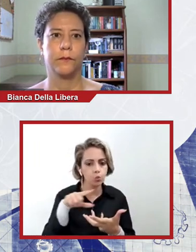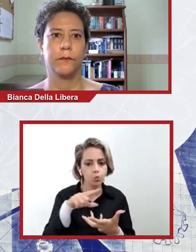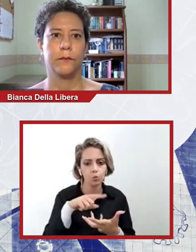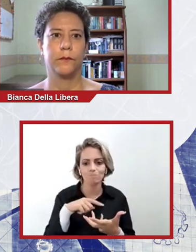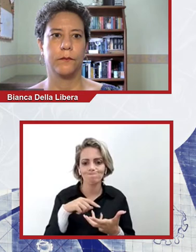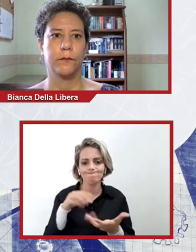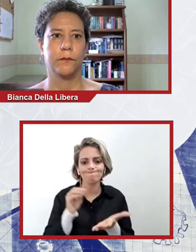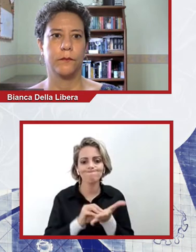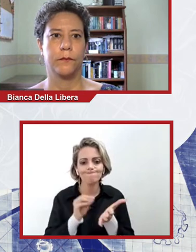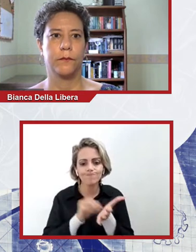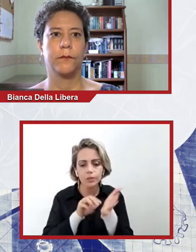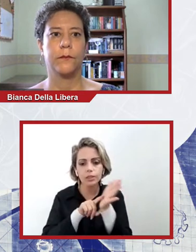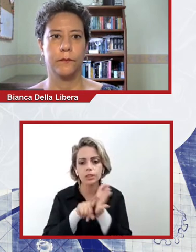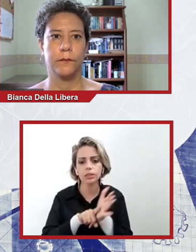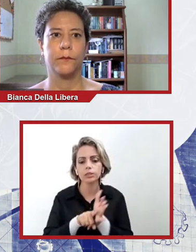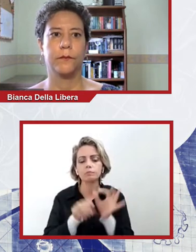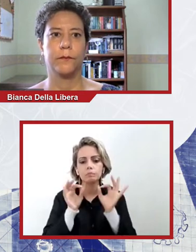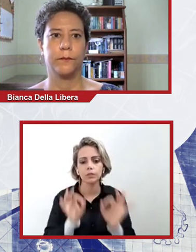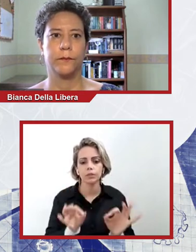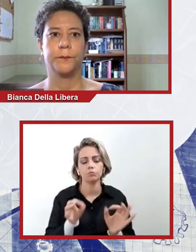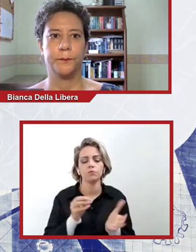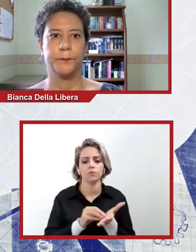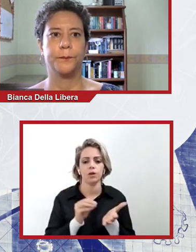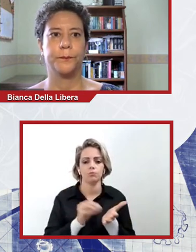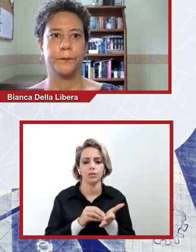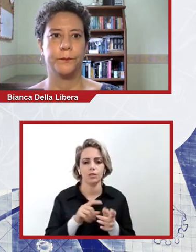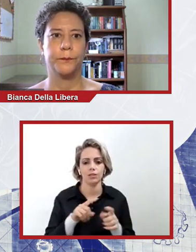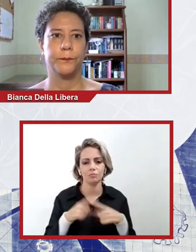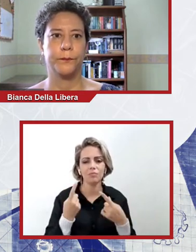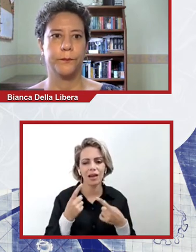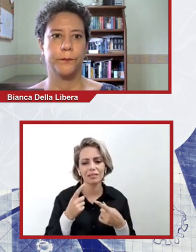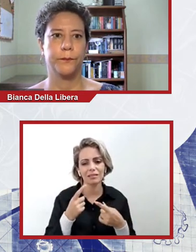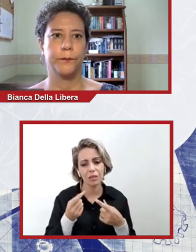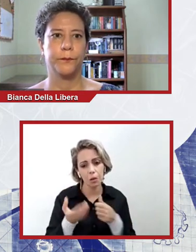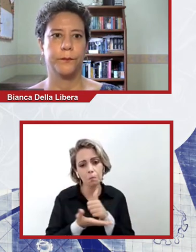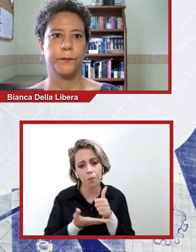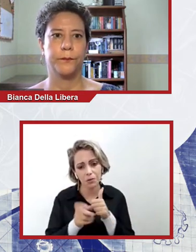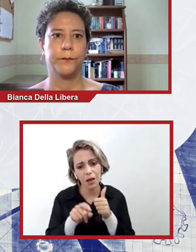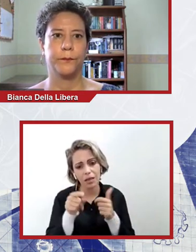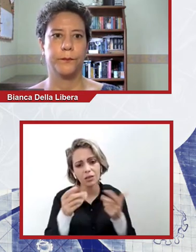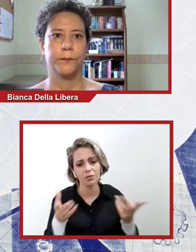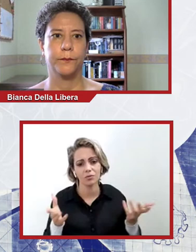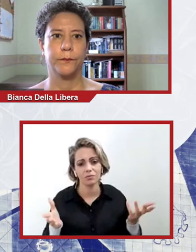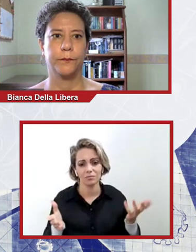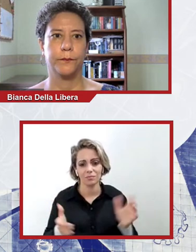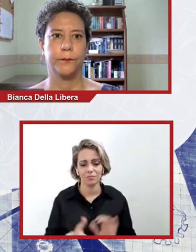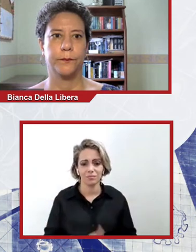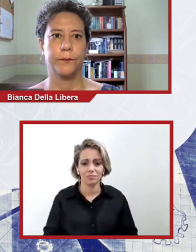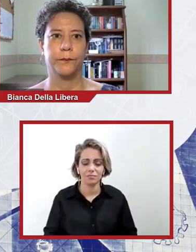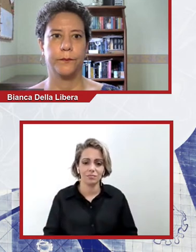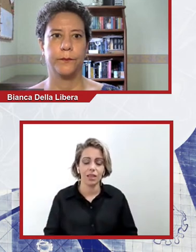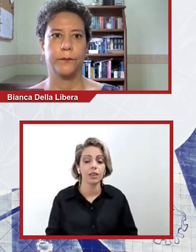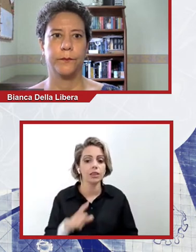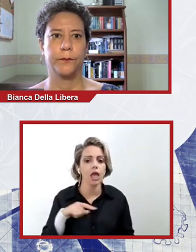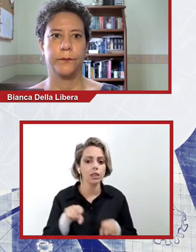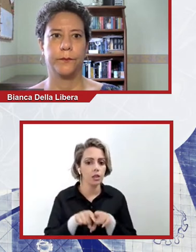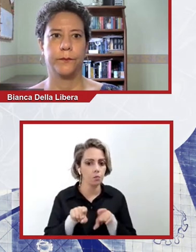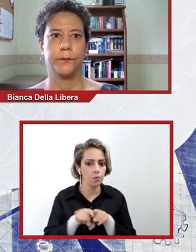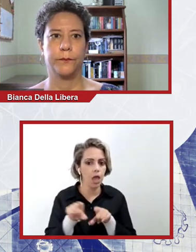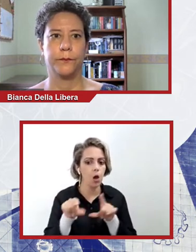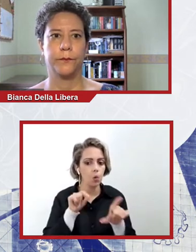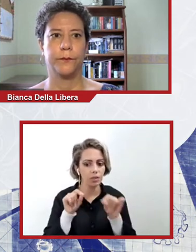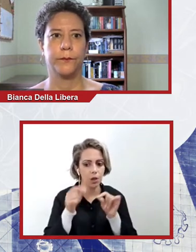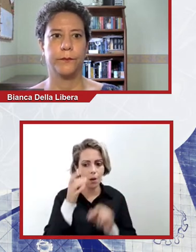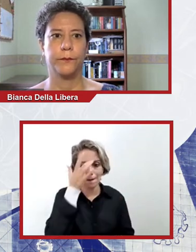a essência realmente é essa. Né? Tem ainda a opção da pessoa utilizar